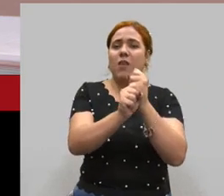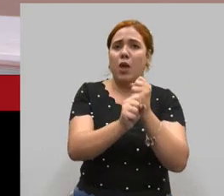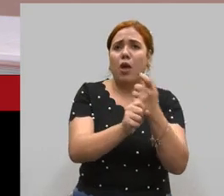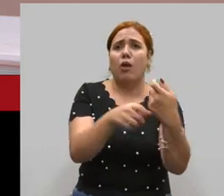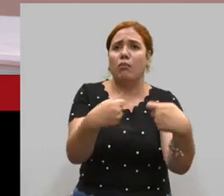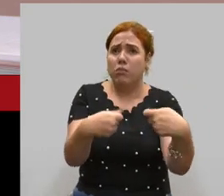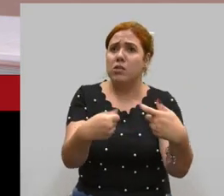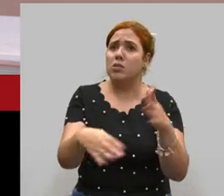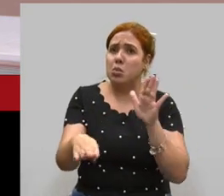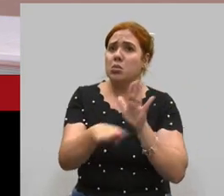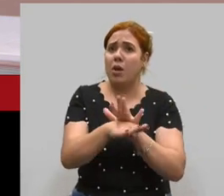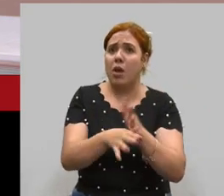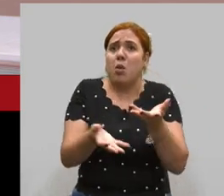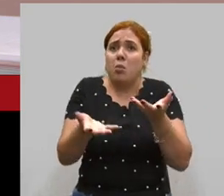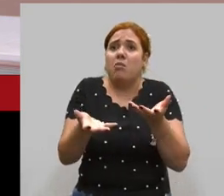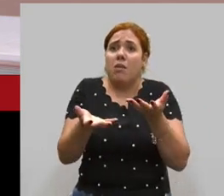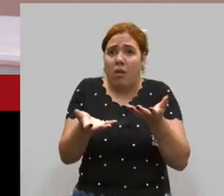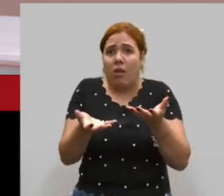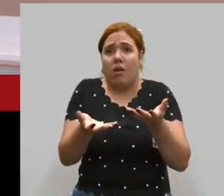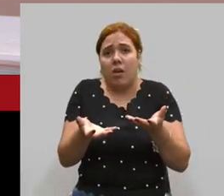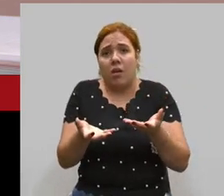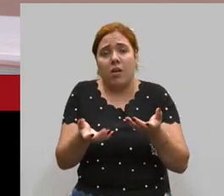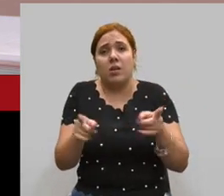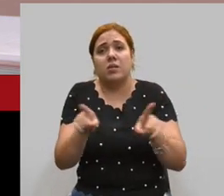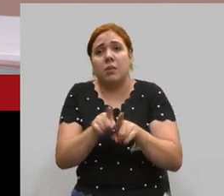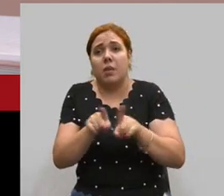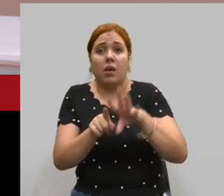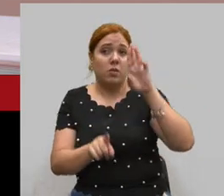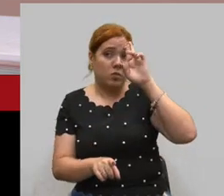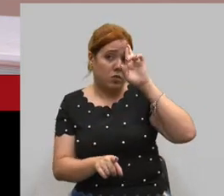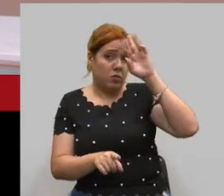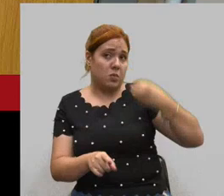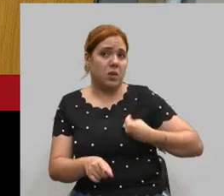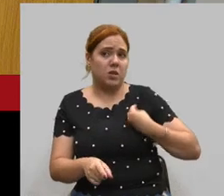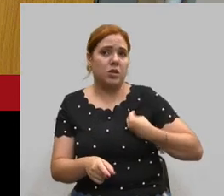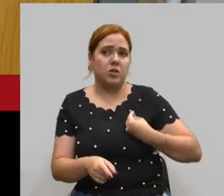autoridades aqui presentes e obrigado pela